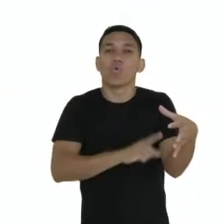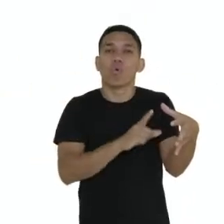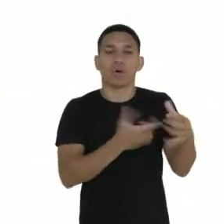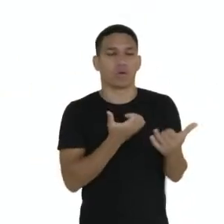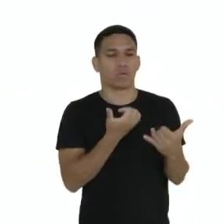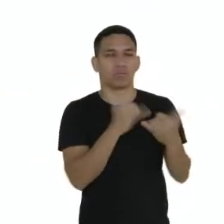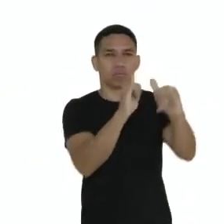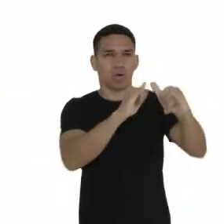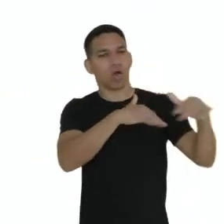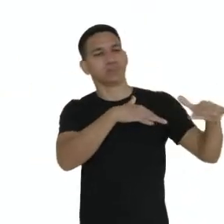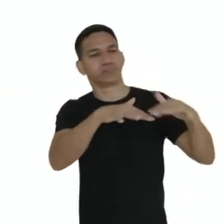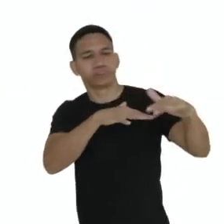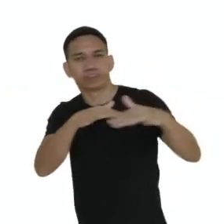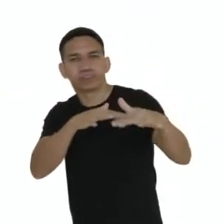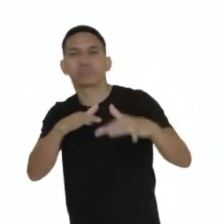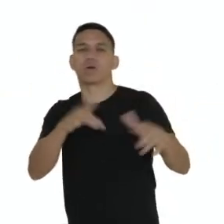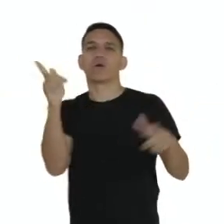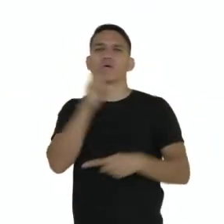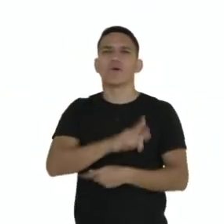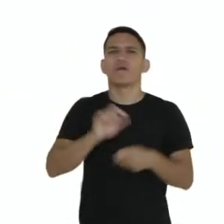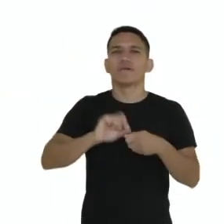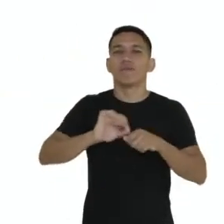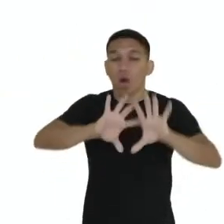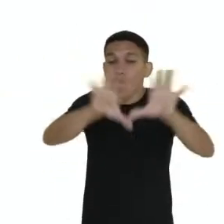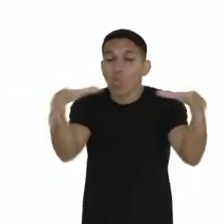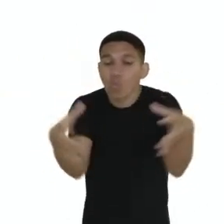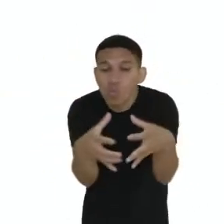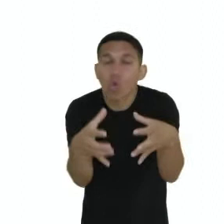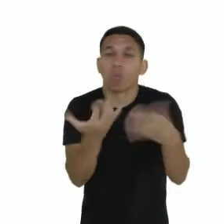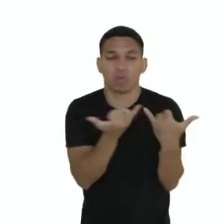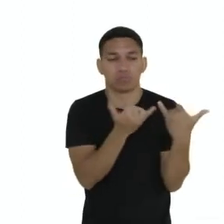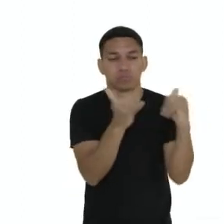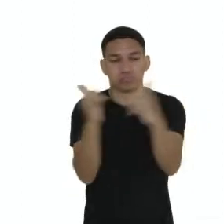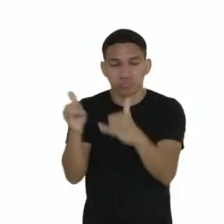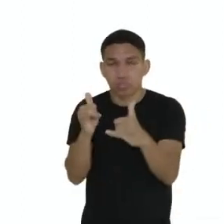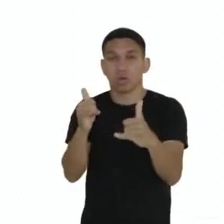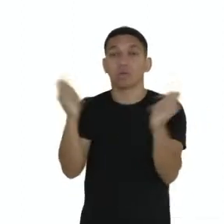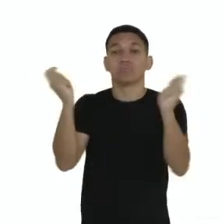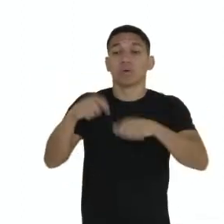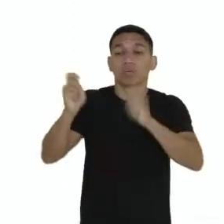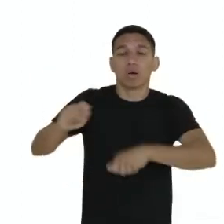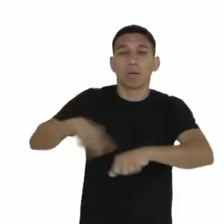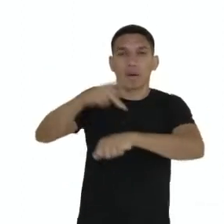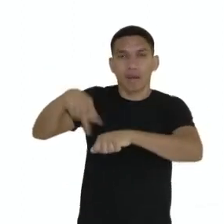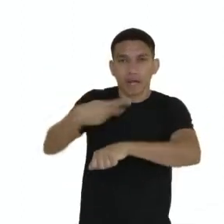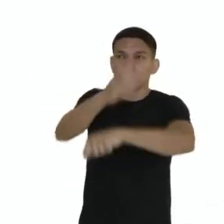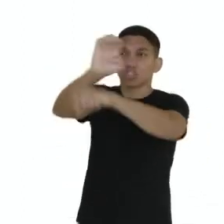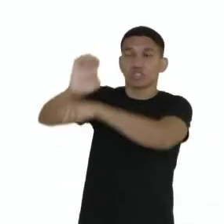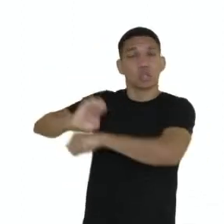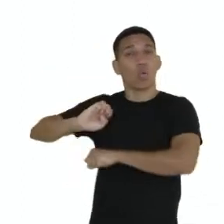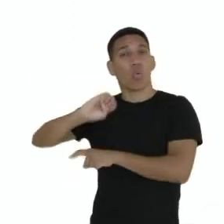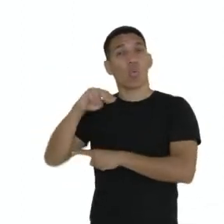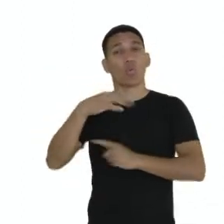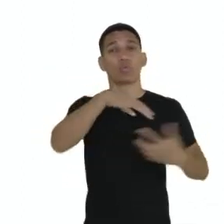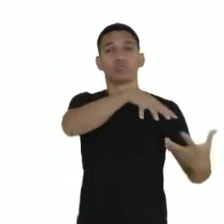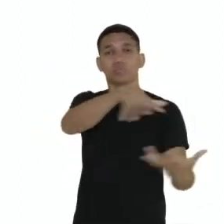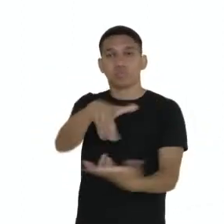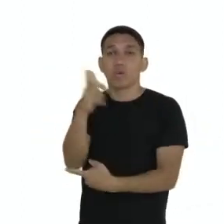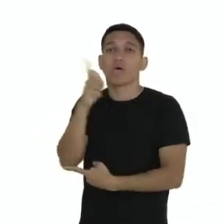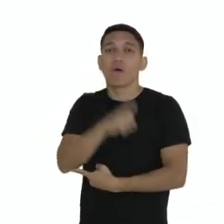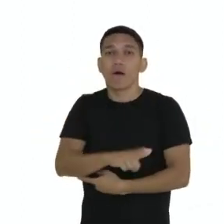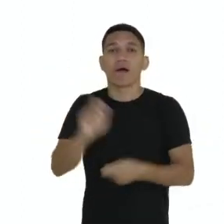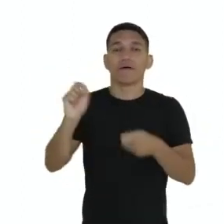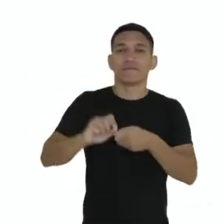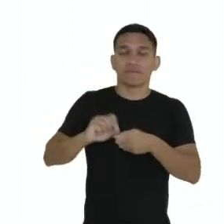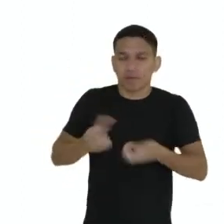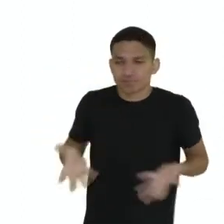seja, ela representa o conjunto de fontes disponíveis em um país, estado ou no mundo para suprir a